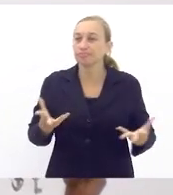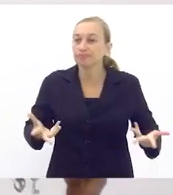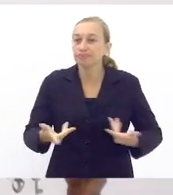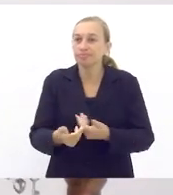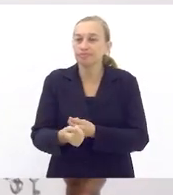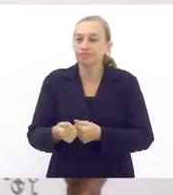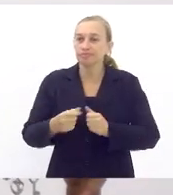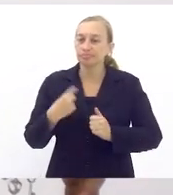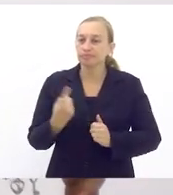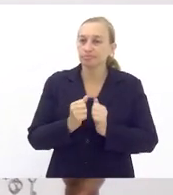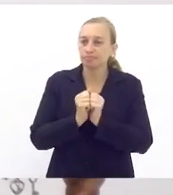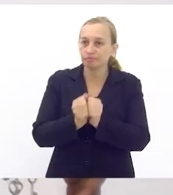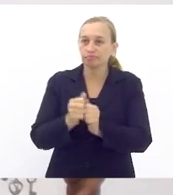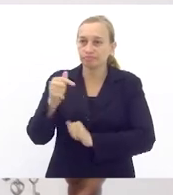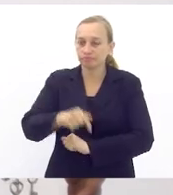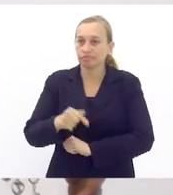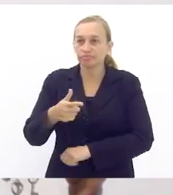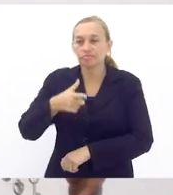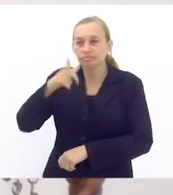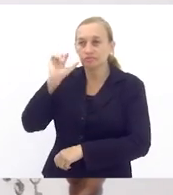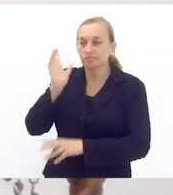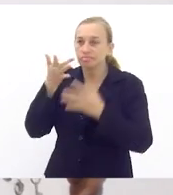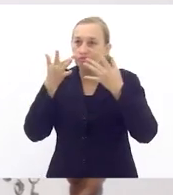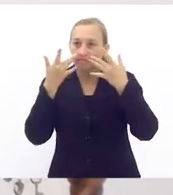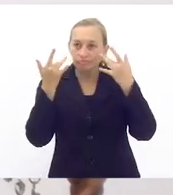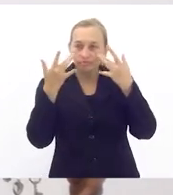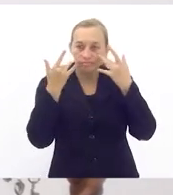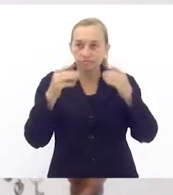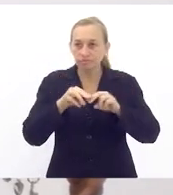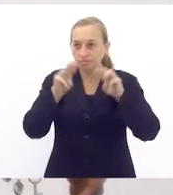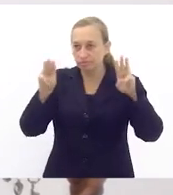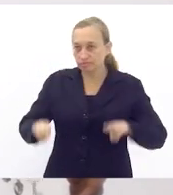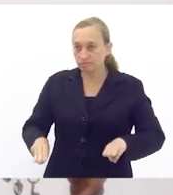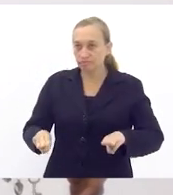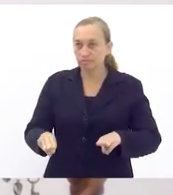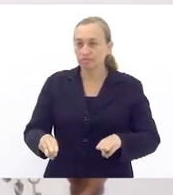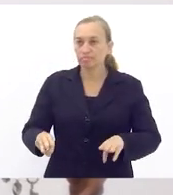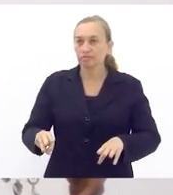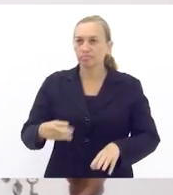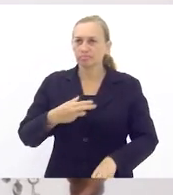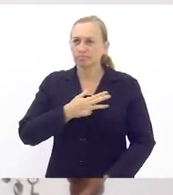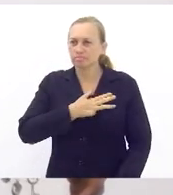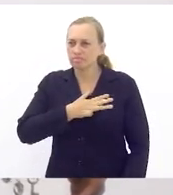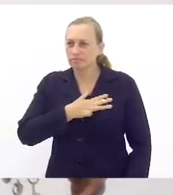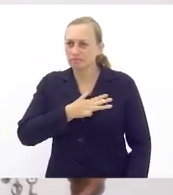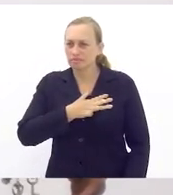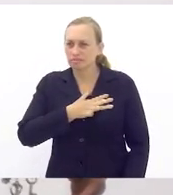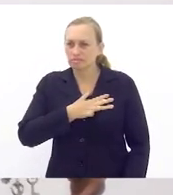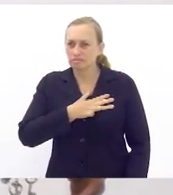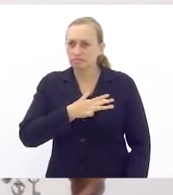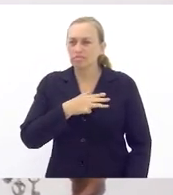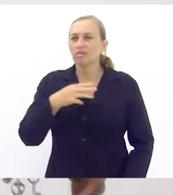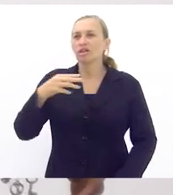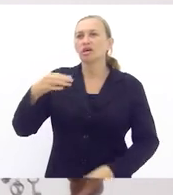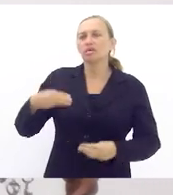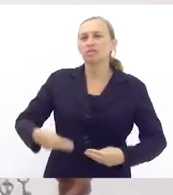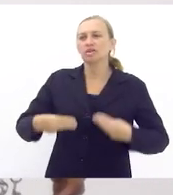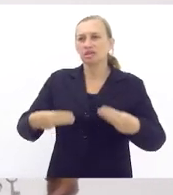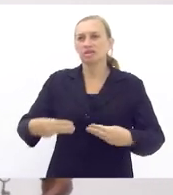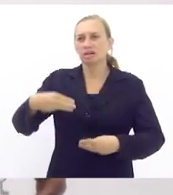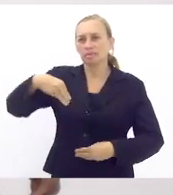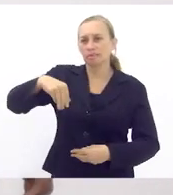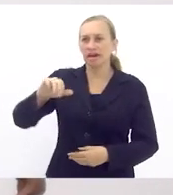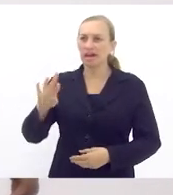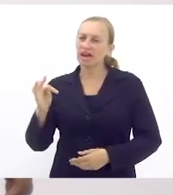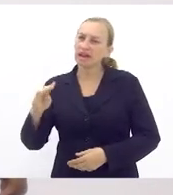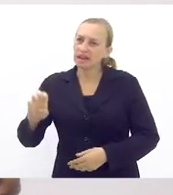nós estarmos aqui ontem no teatro municipal presidente Lula junto com a ministra da cultura Margareth Menezes assinou o